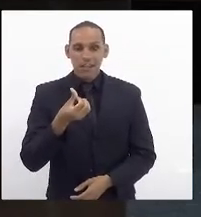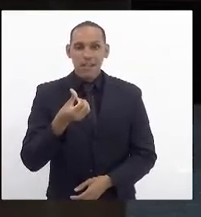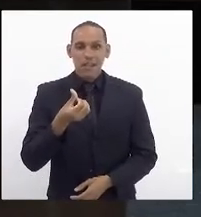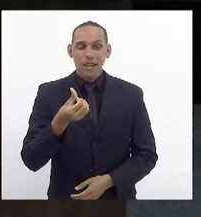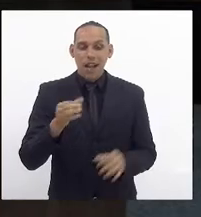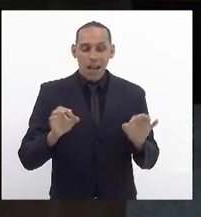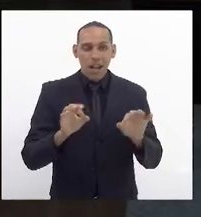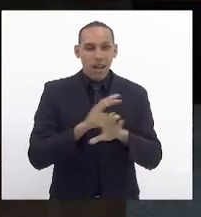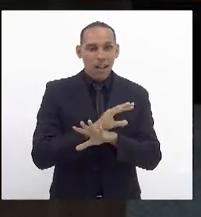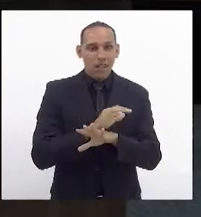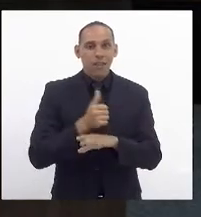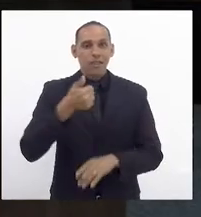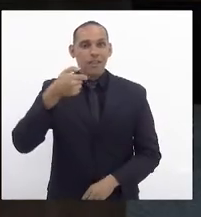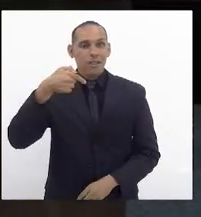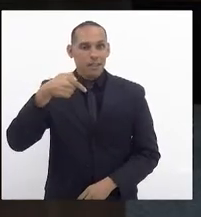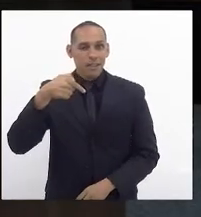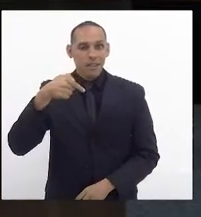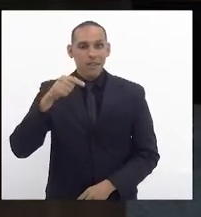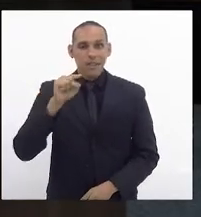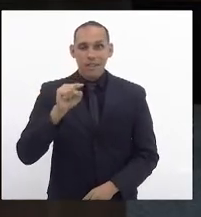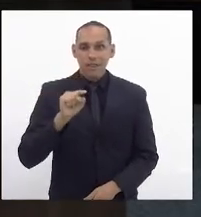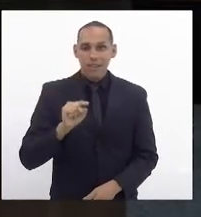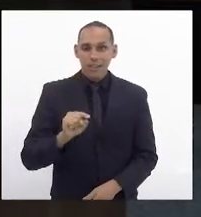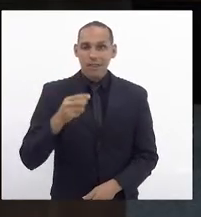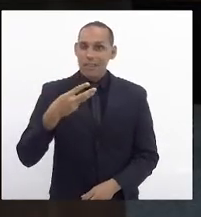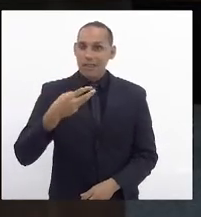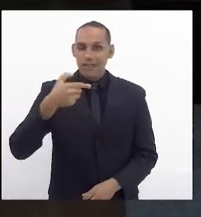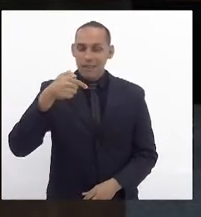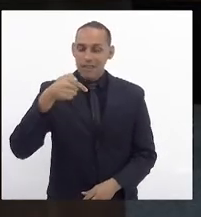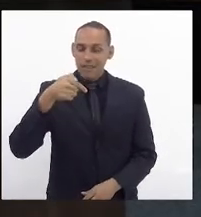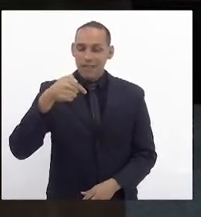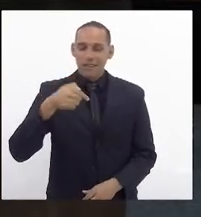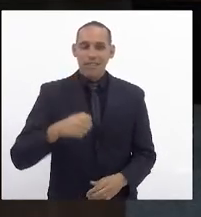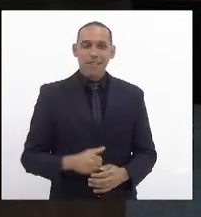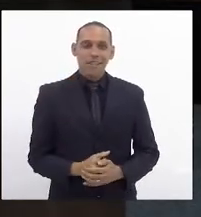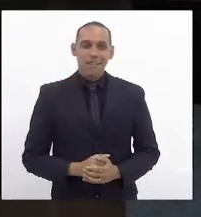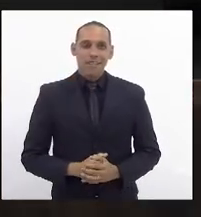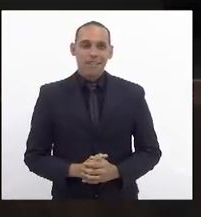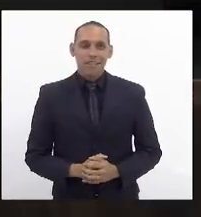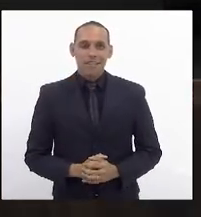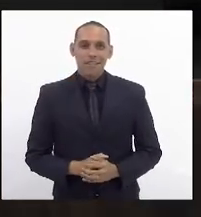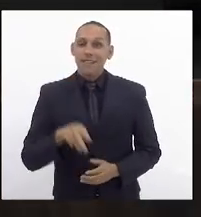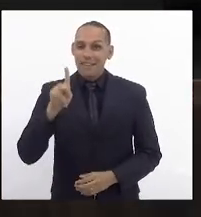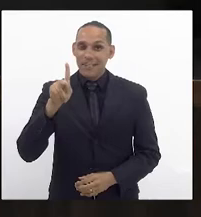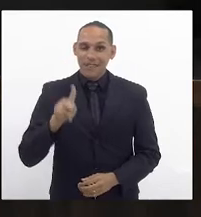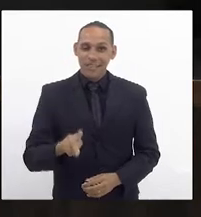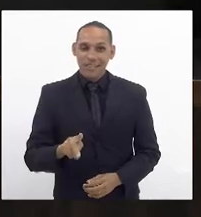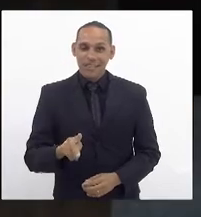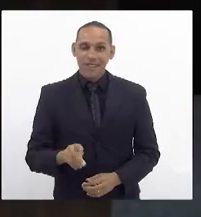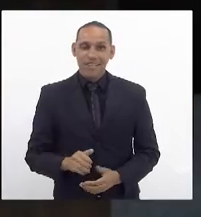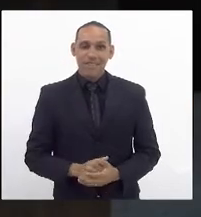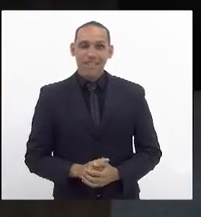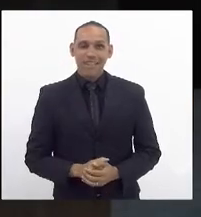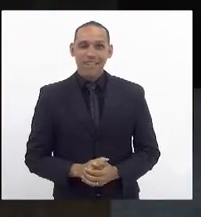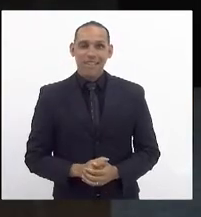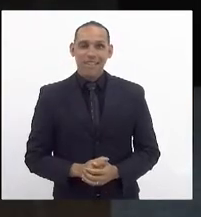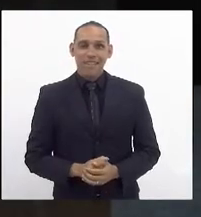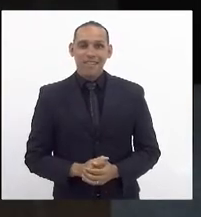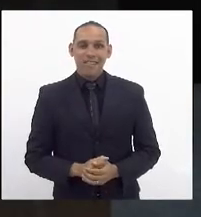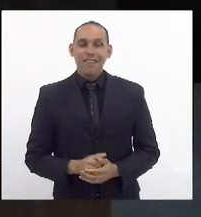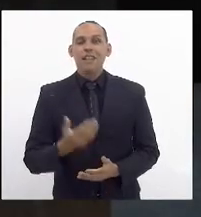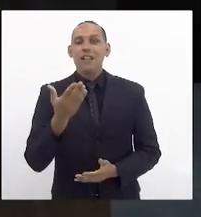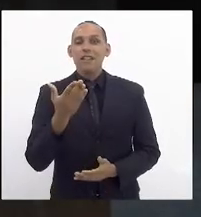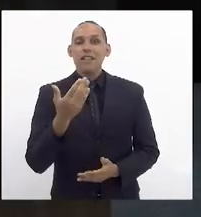encerrou suas 17:37 Presidente pela já nasceu o primeiro